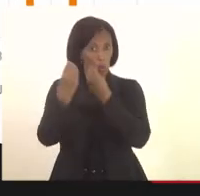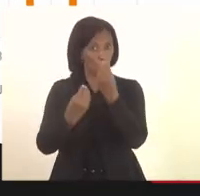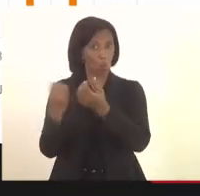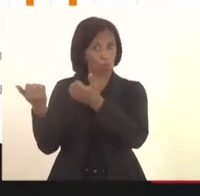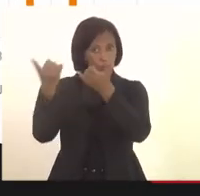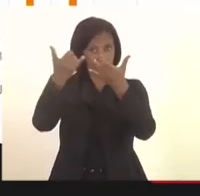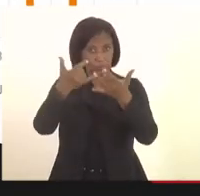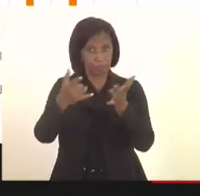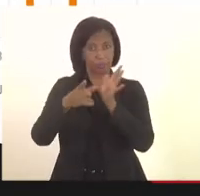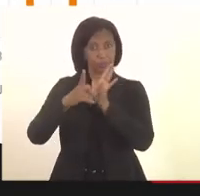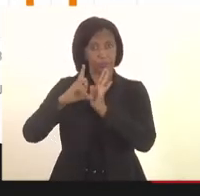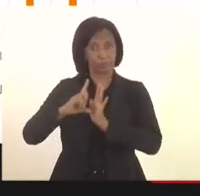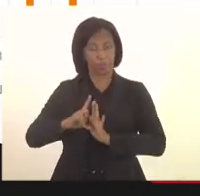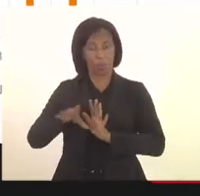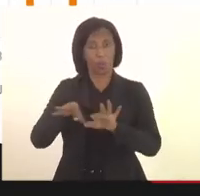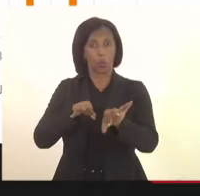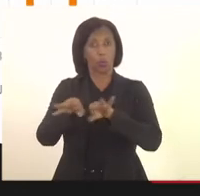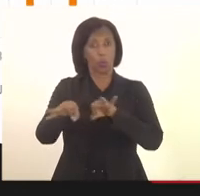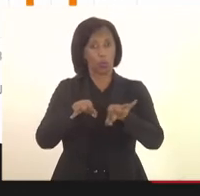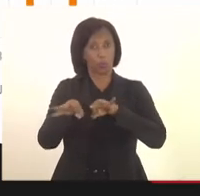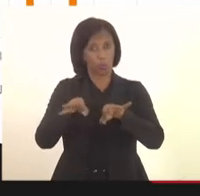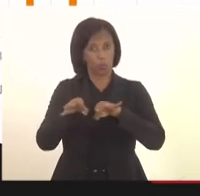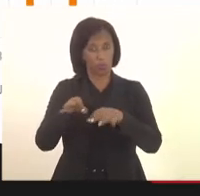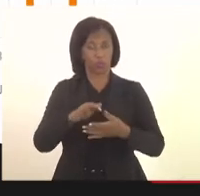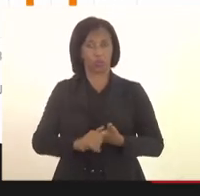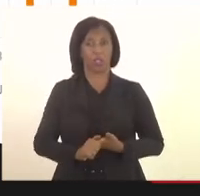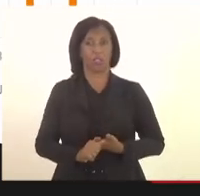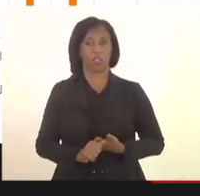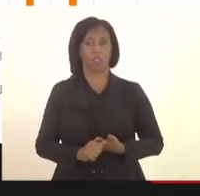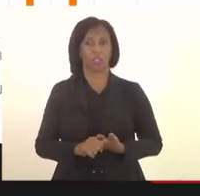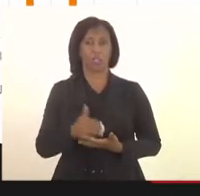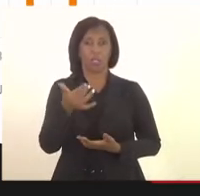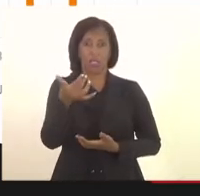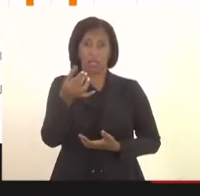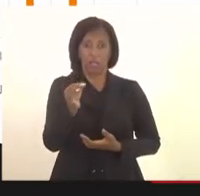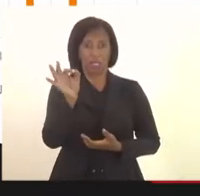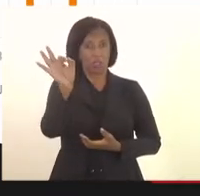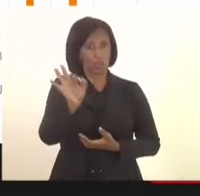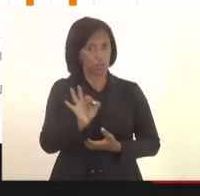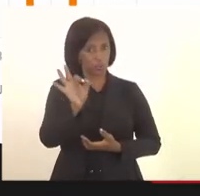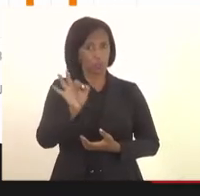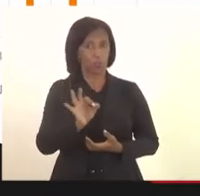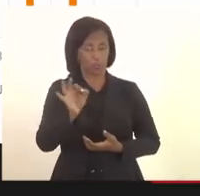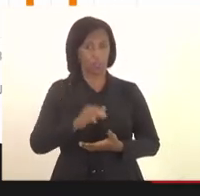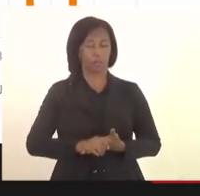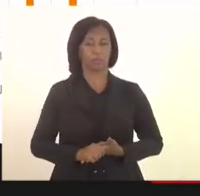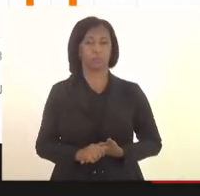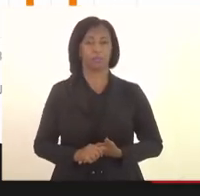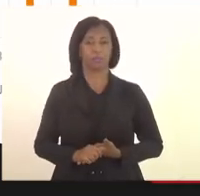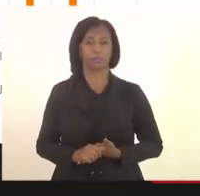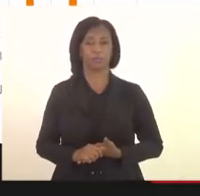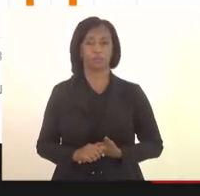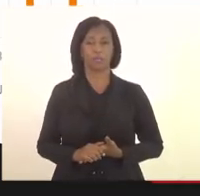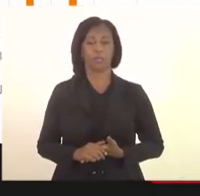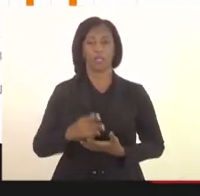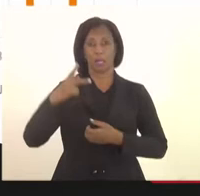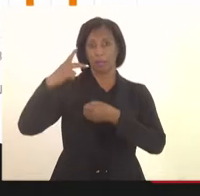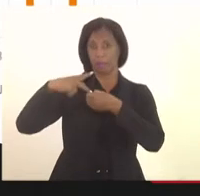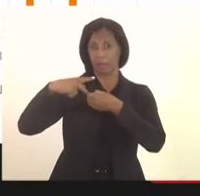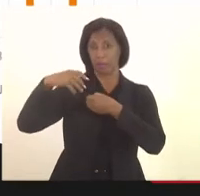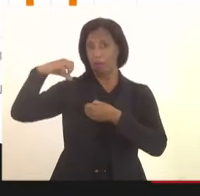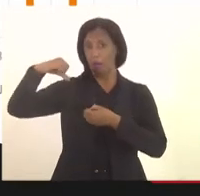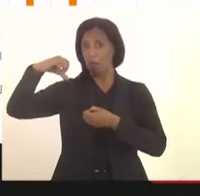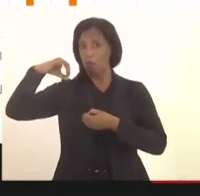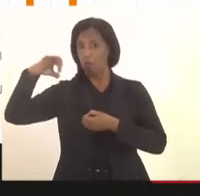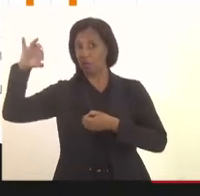anteriormente, o projeto de Albacora Leste, em que temos 10% e não operadores, a Petrobras tem os outros 90%, é